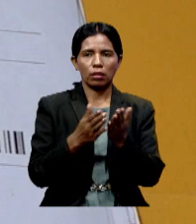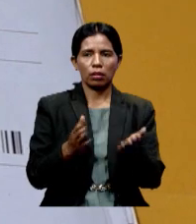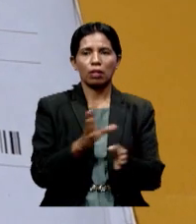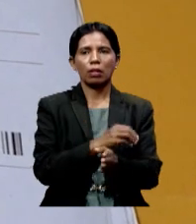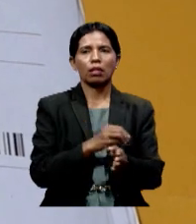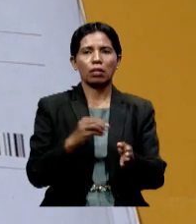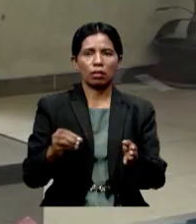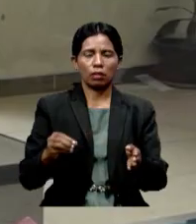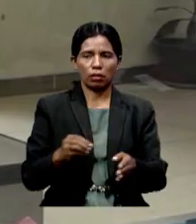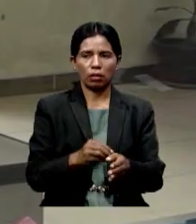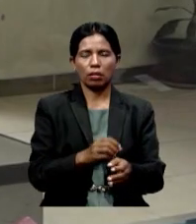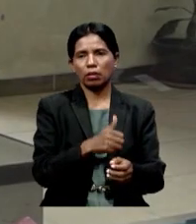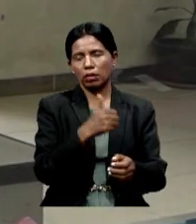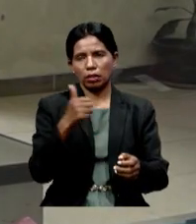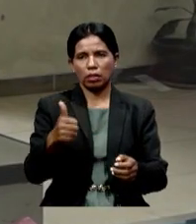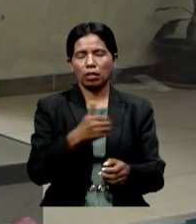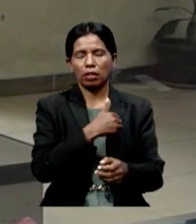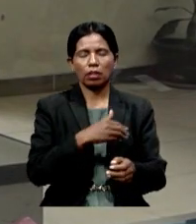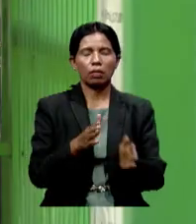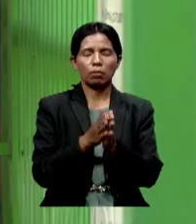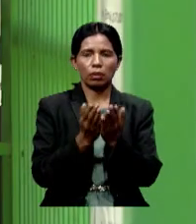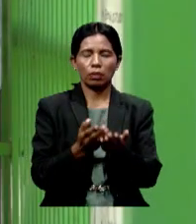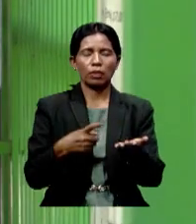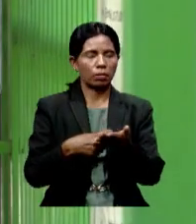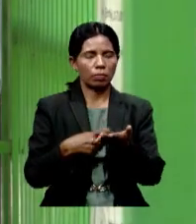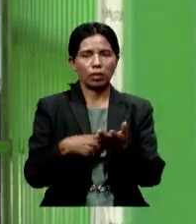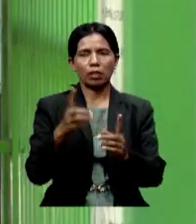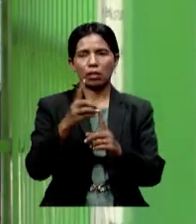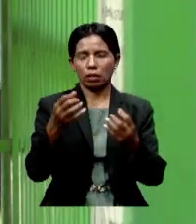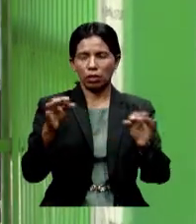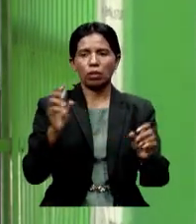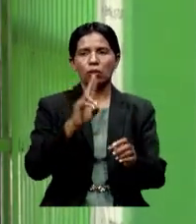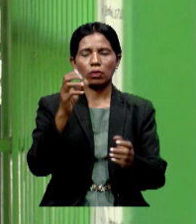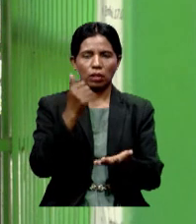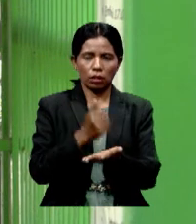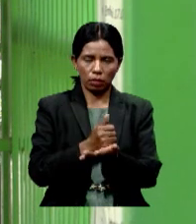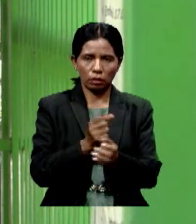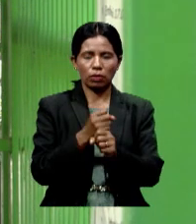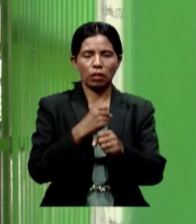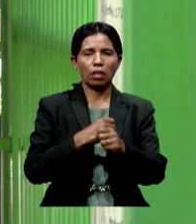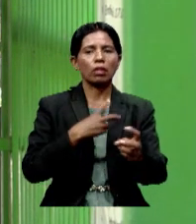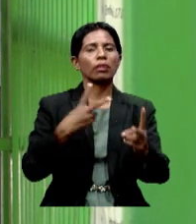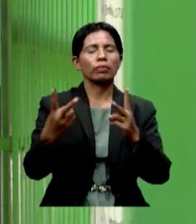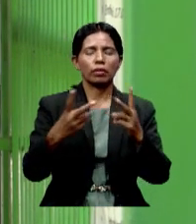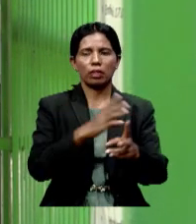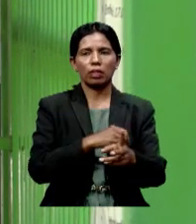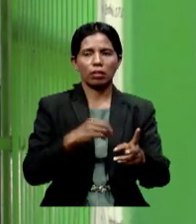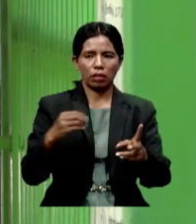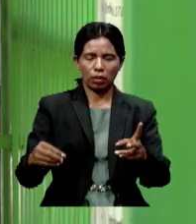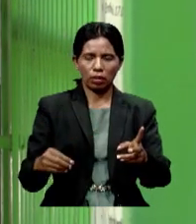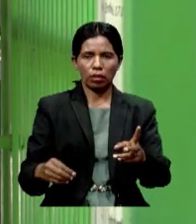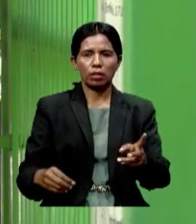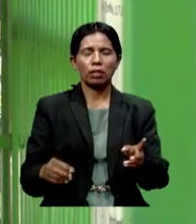pasaporte diplomata no sira nebe mak pasaporte invalido uza karimbu ho di halo viazen. Total pasiente nebe mak se transfer